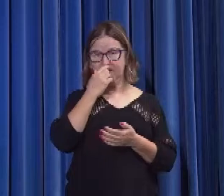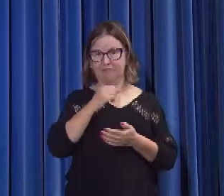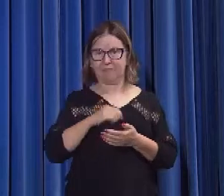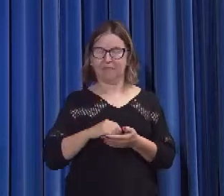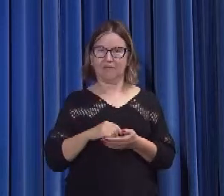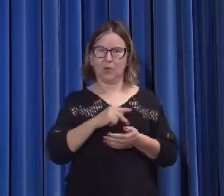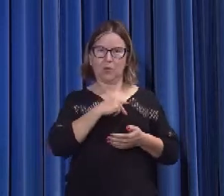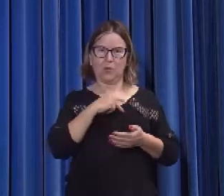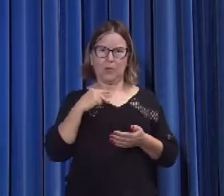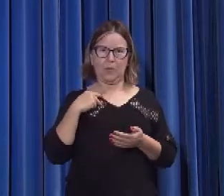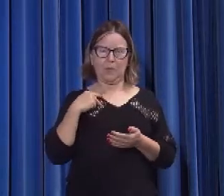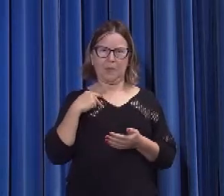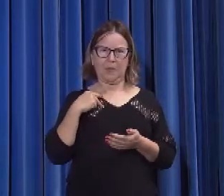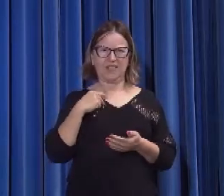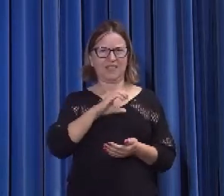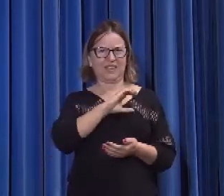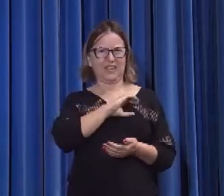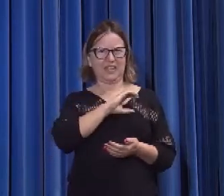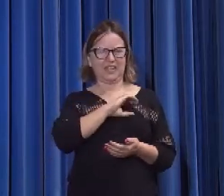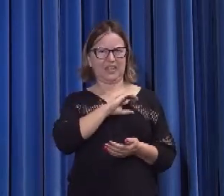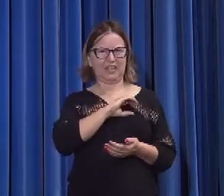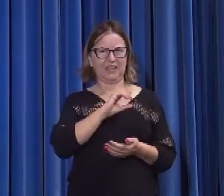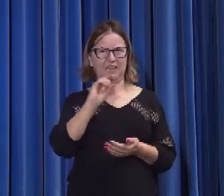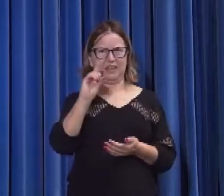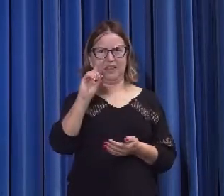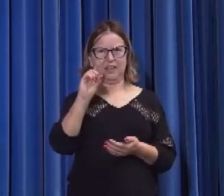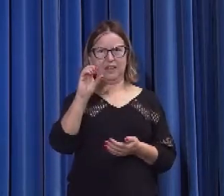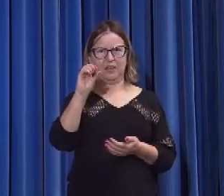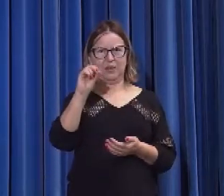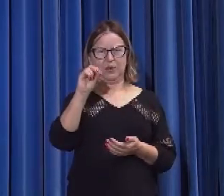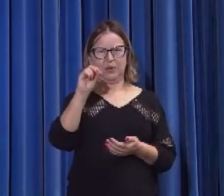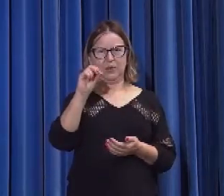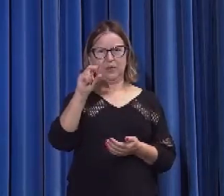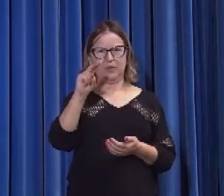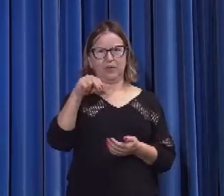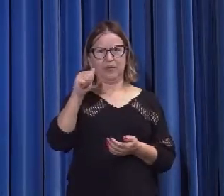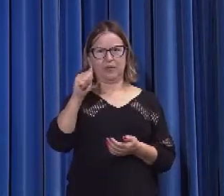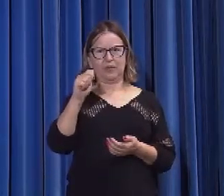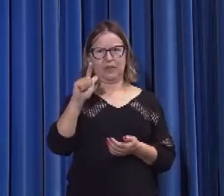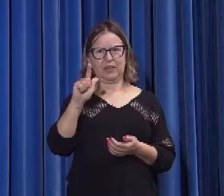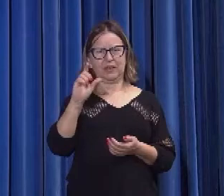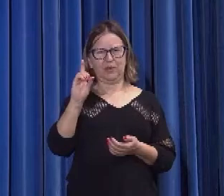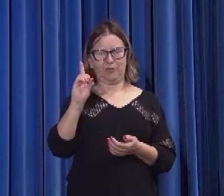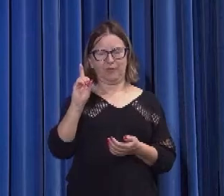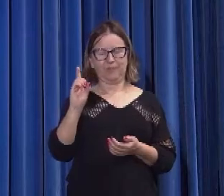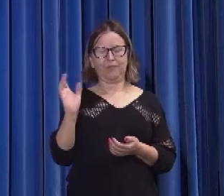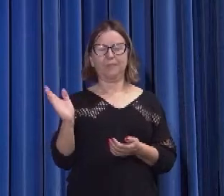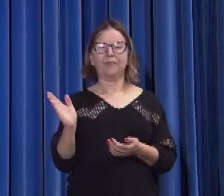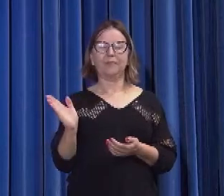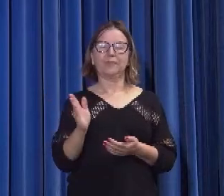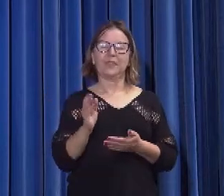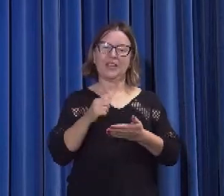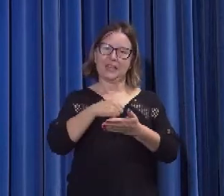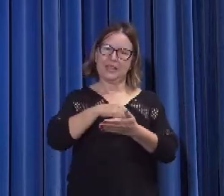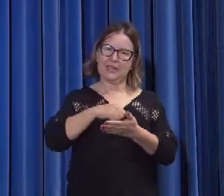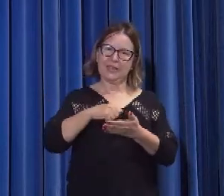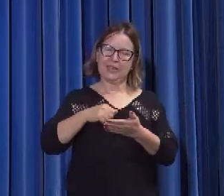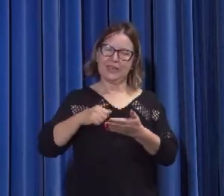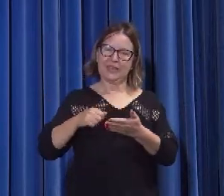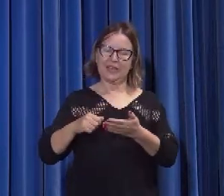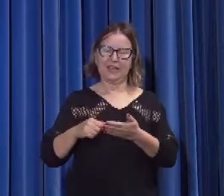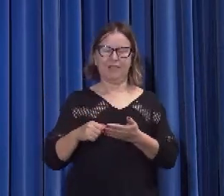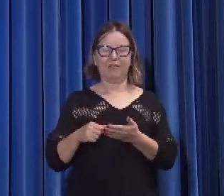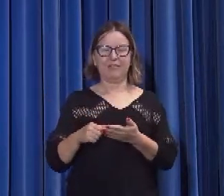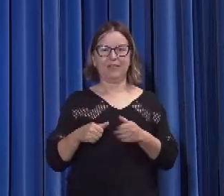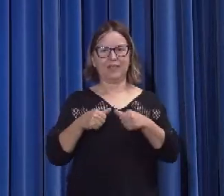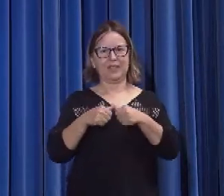canadense Donald A. Carson, escreveu o seguinte a respeito